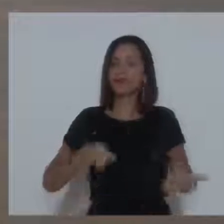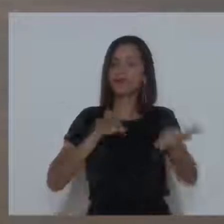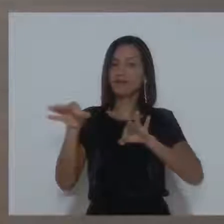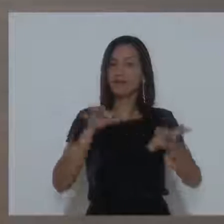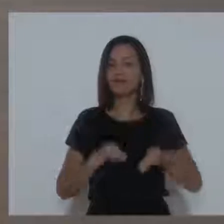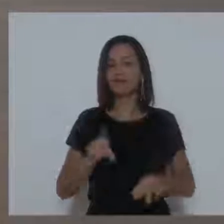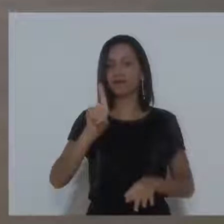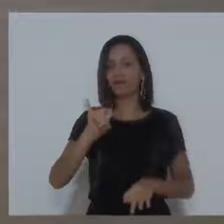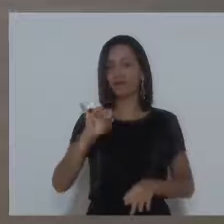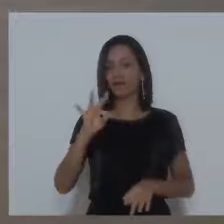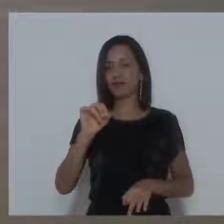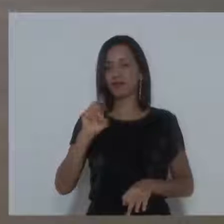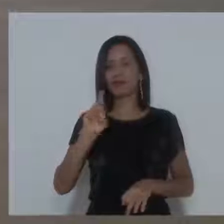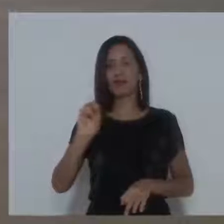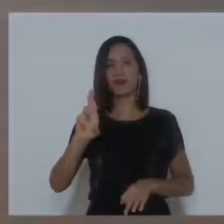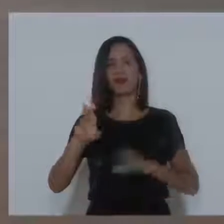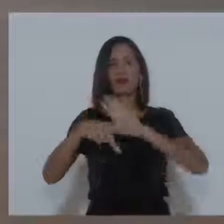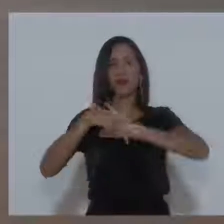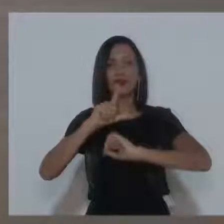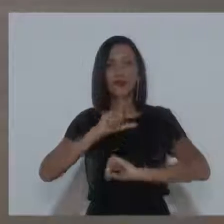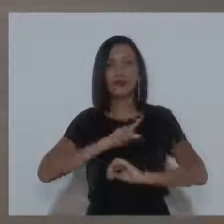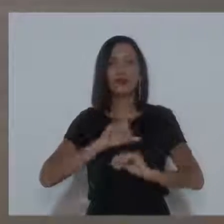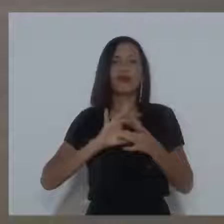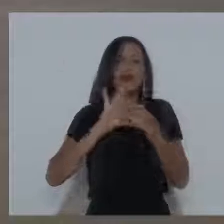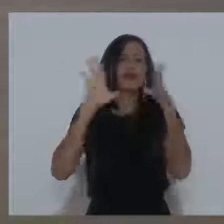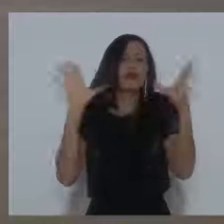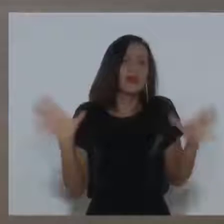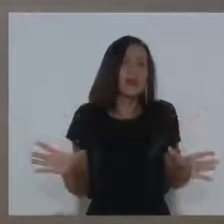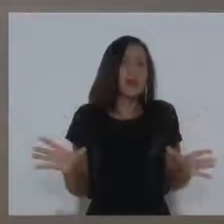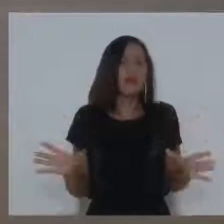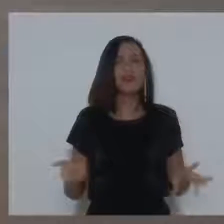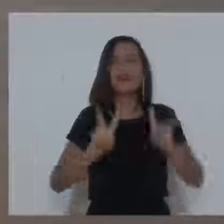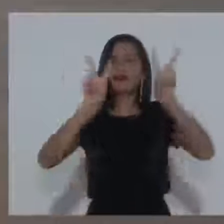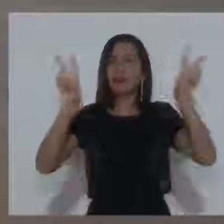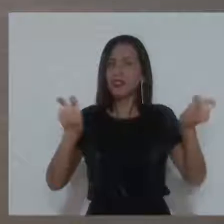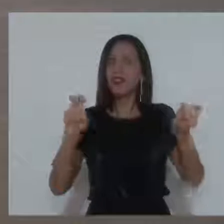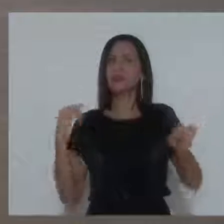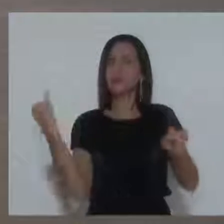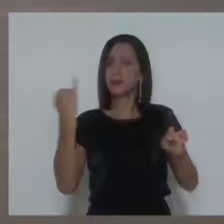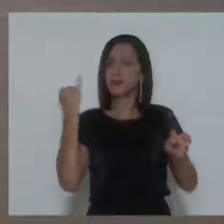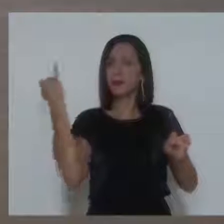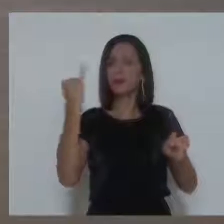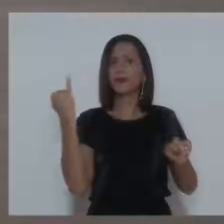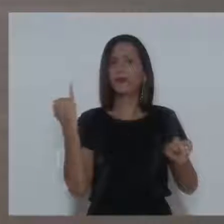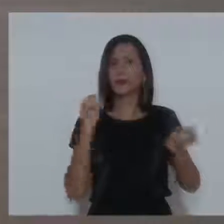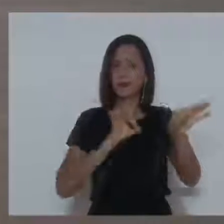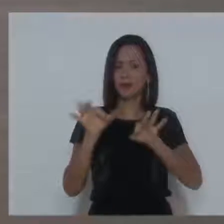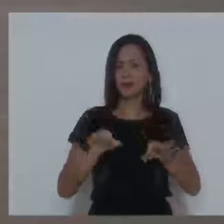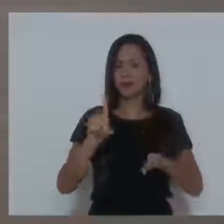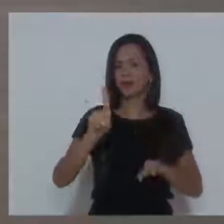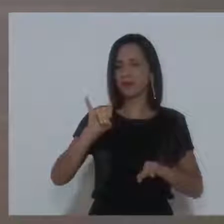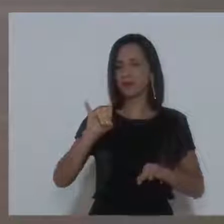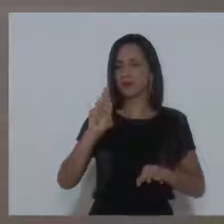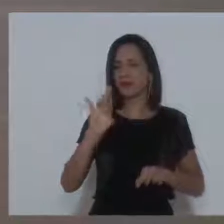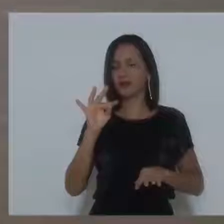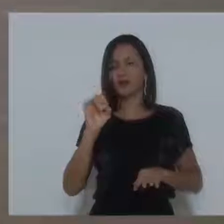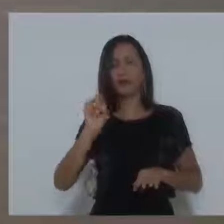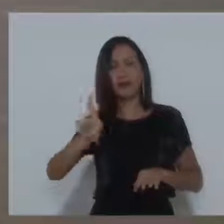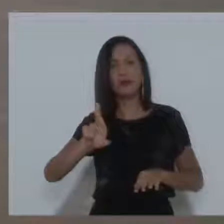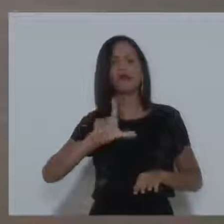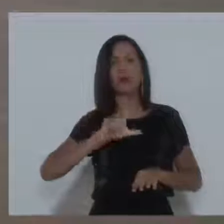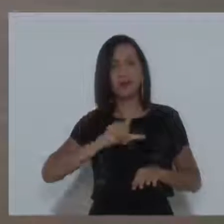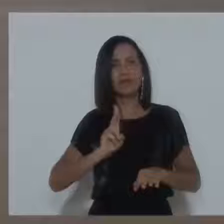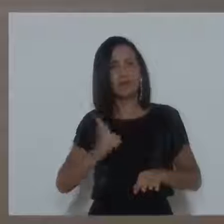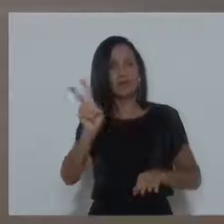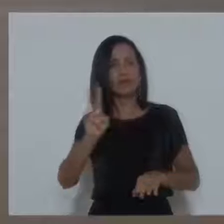essa nova licitação de transporte público. É um tema importante, o Marquinho fez um bom trabalho no ano passado, espero que continue fazendo